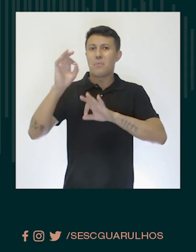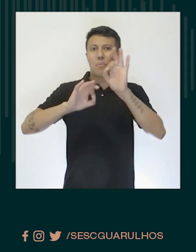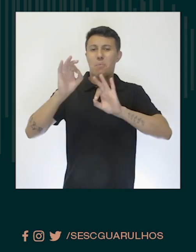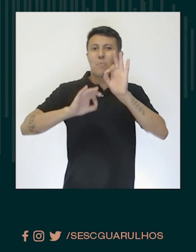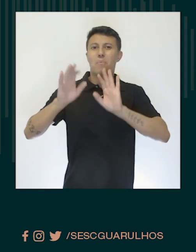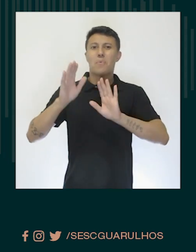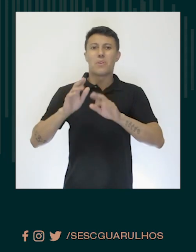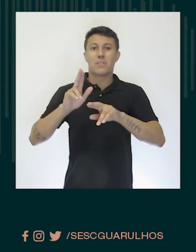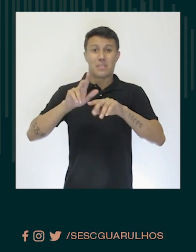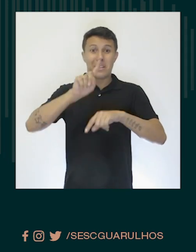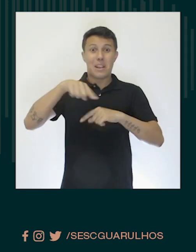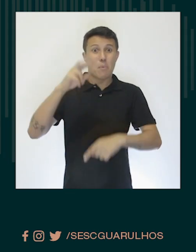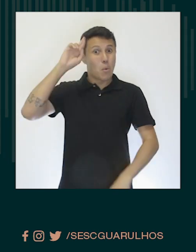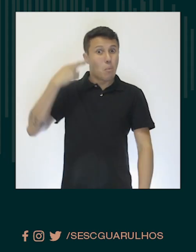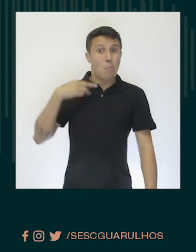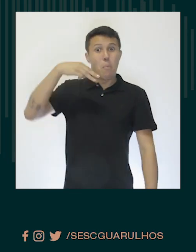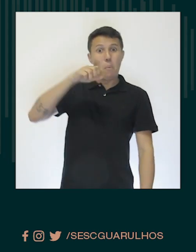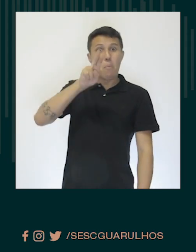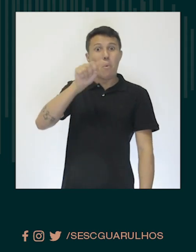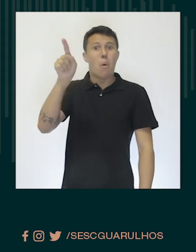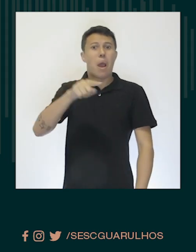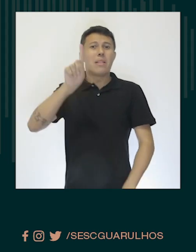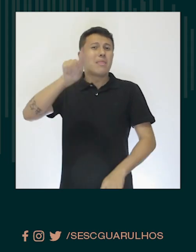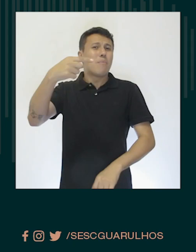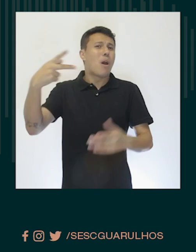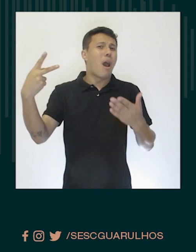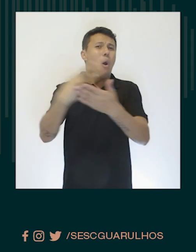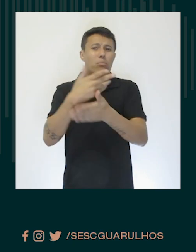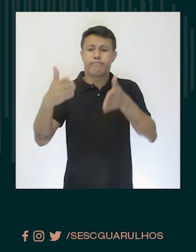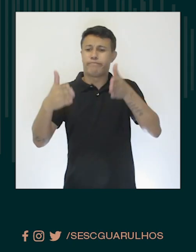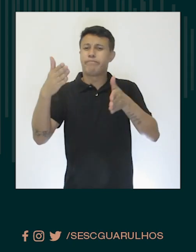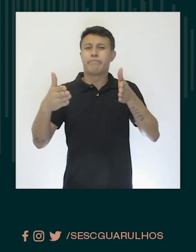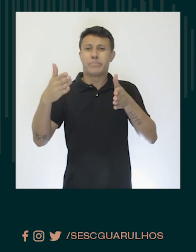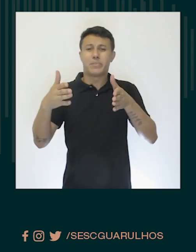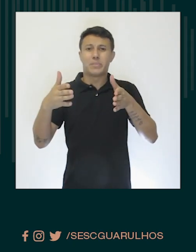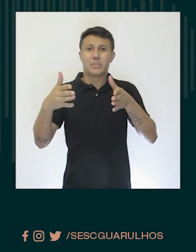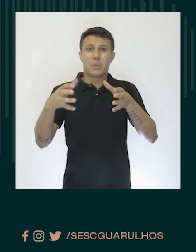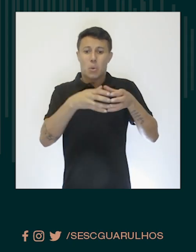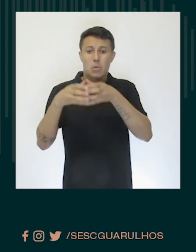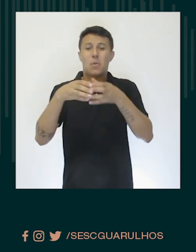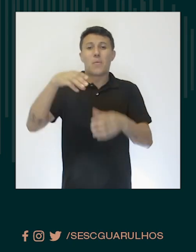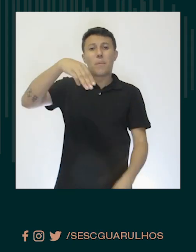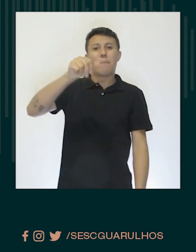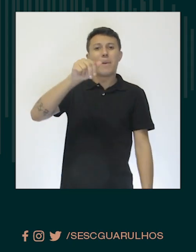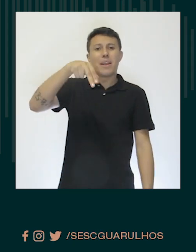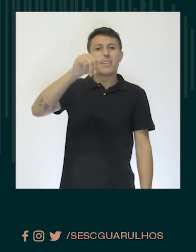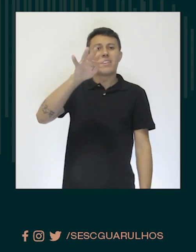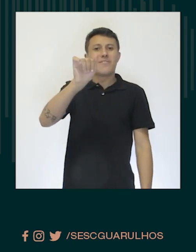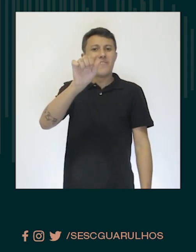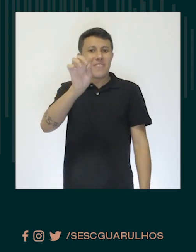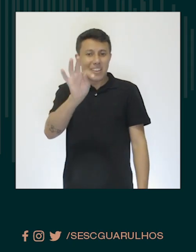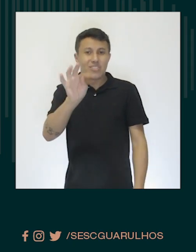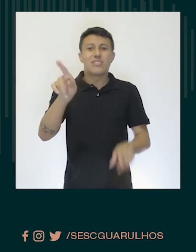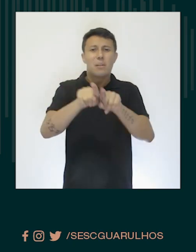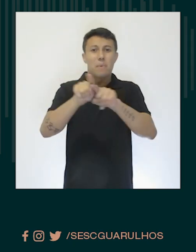projeto e também o Moá falasse um pouco mais sobre o que aconteceu nesse período do coletivo Manifesto. Acho importante a gente